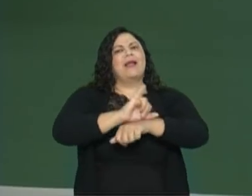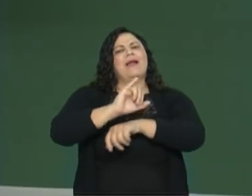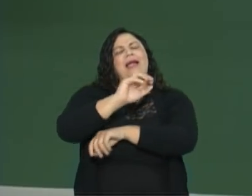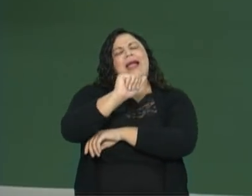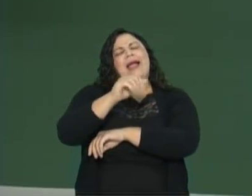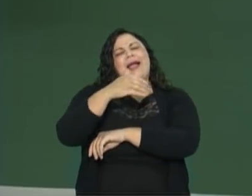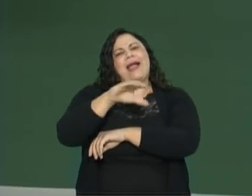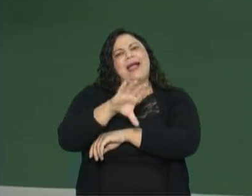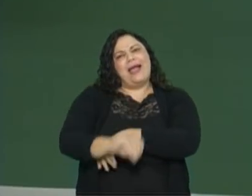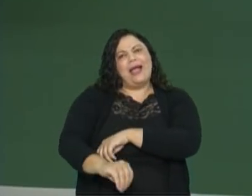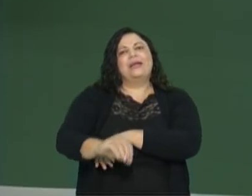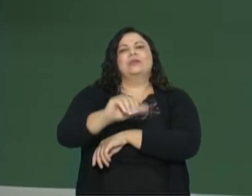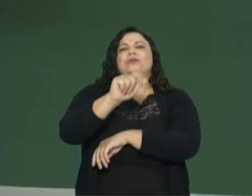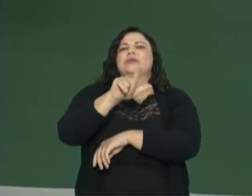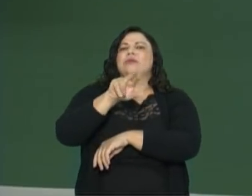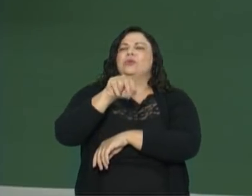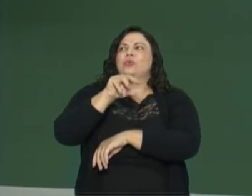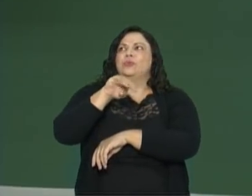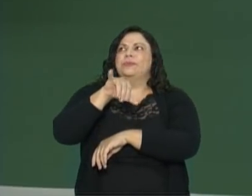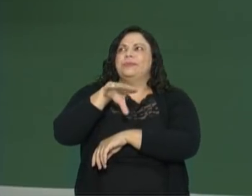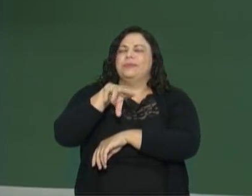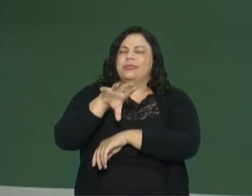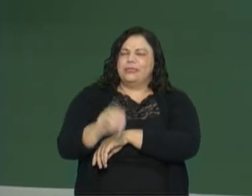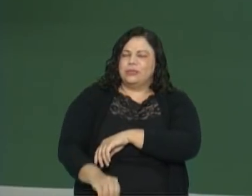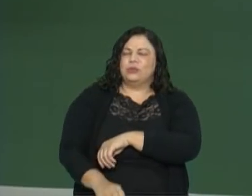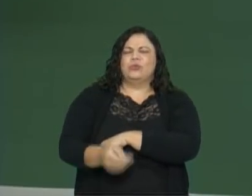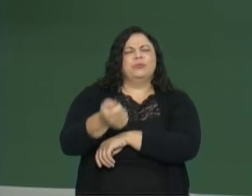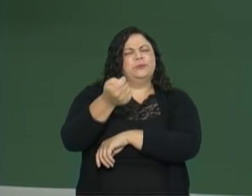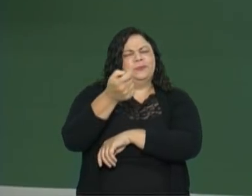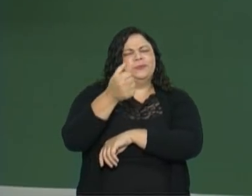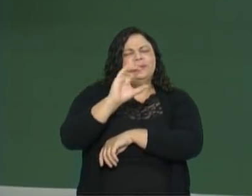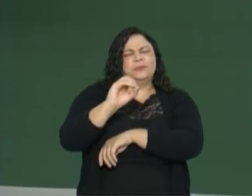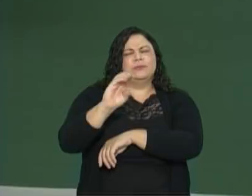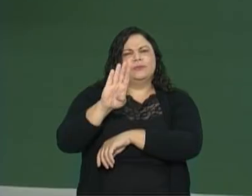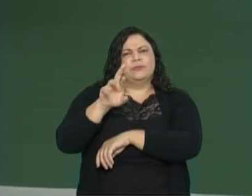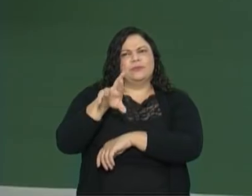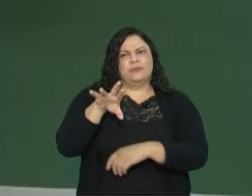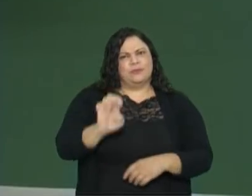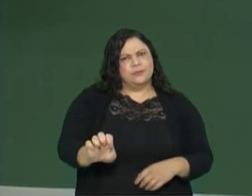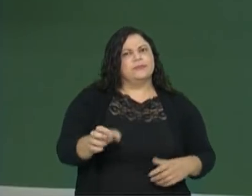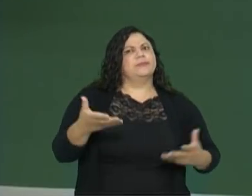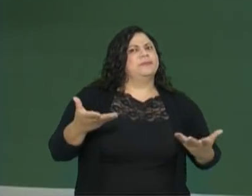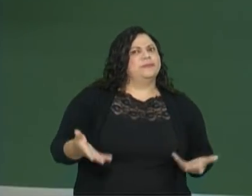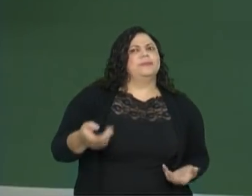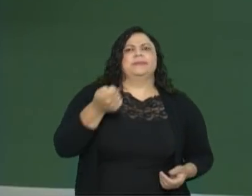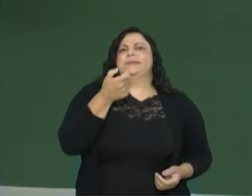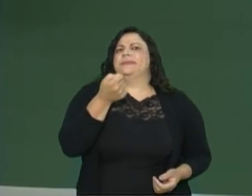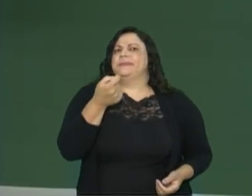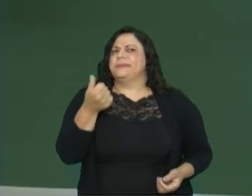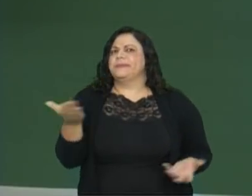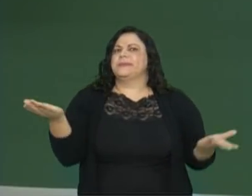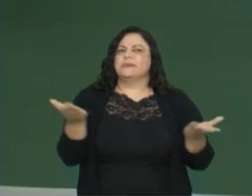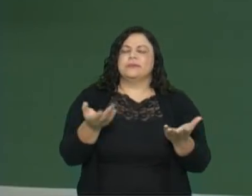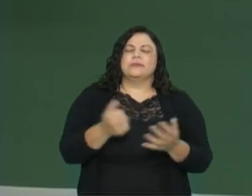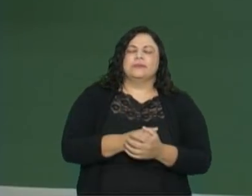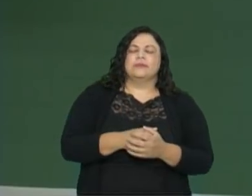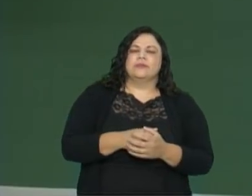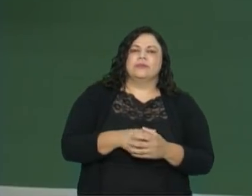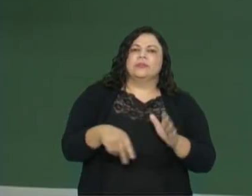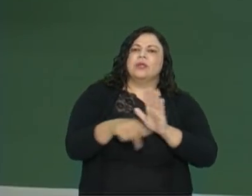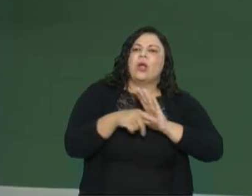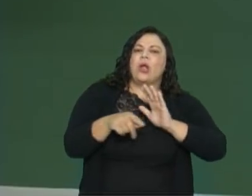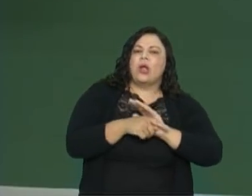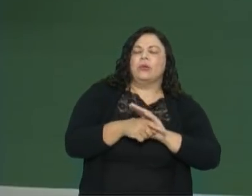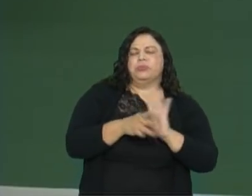alumínio, poucas vezes se faz de cobre. Só se faz de cobre quando a gente tem sistemas mais delicados, como o sistema doméstico, o sistema de um